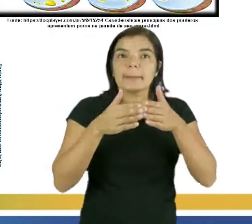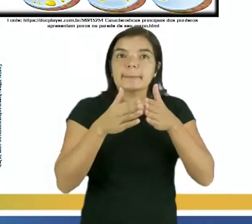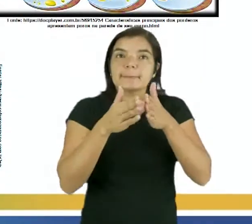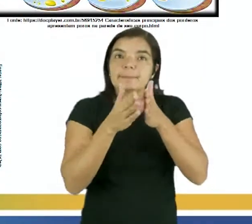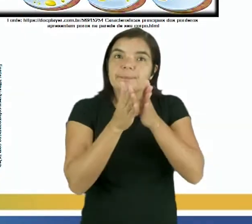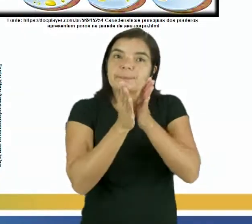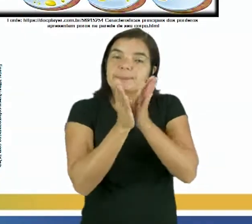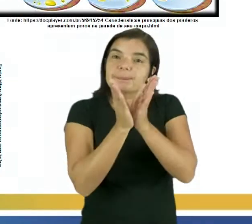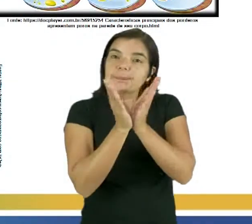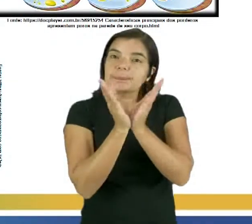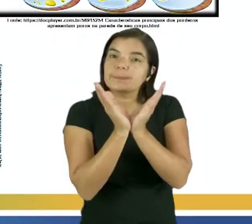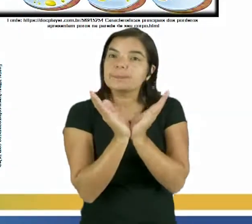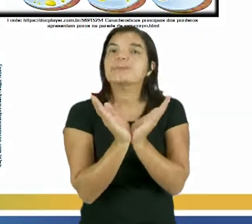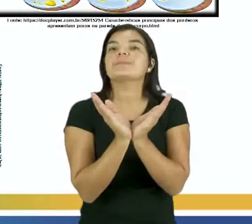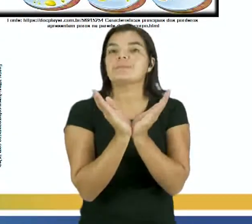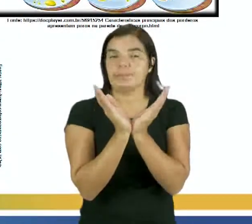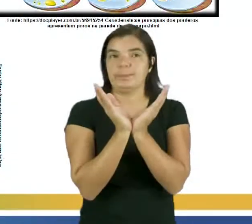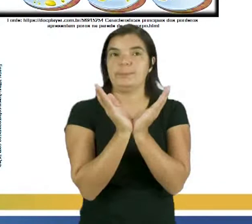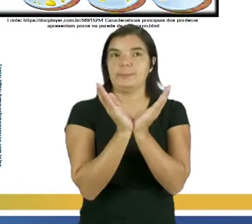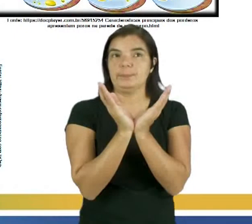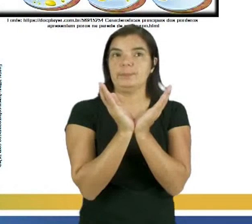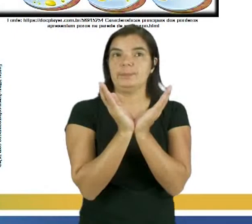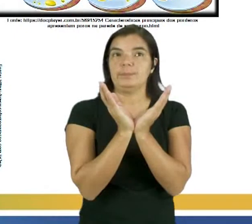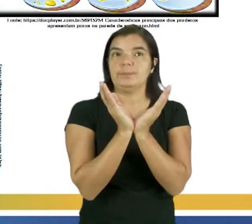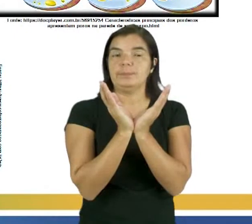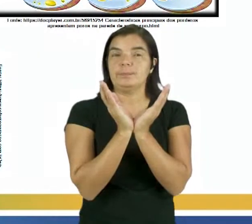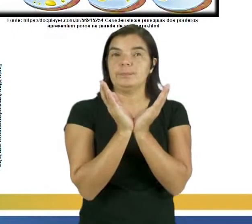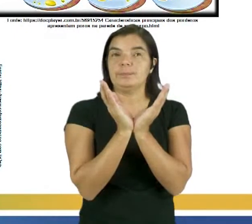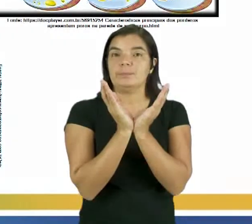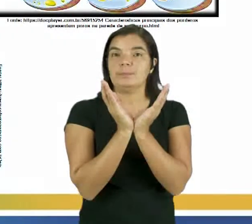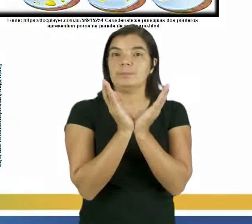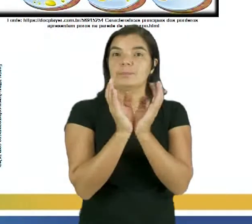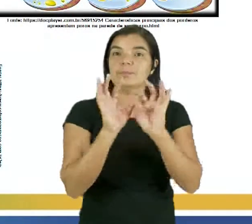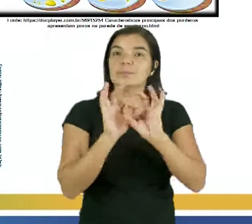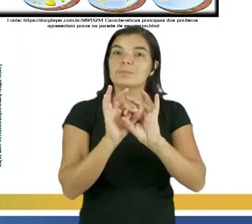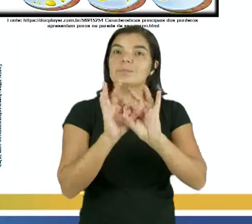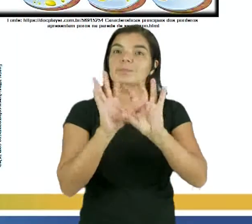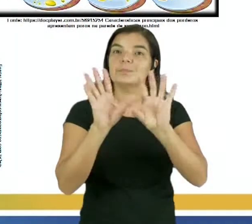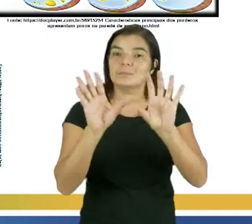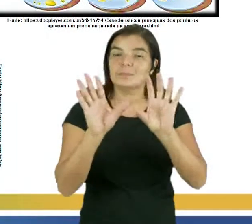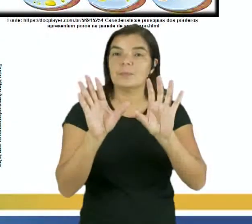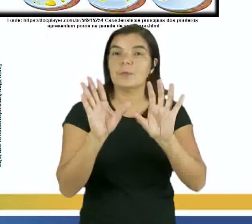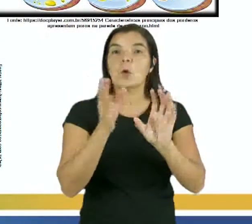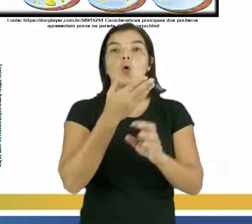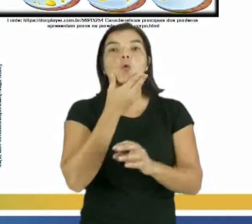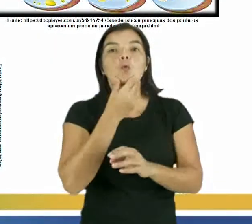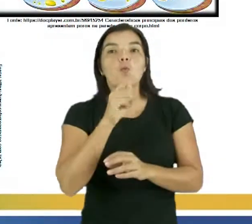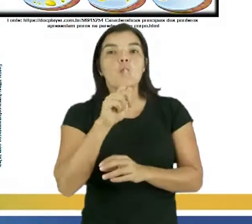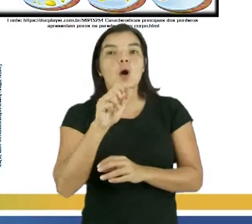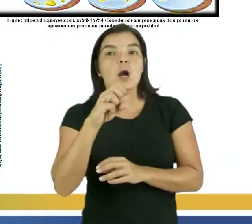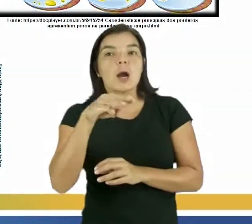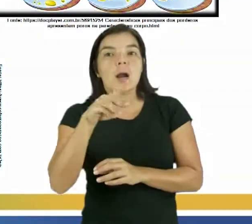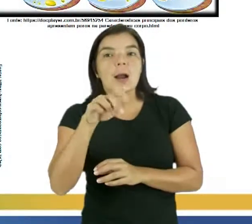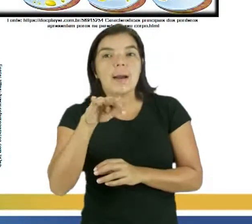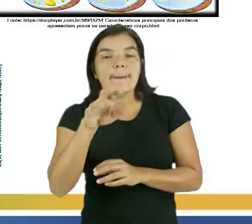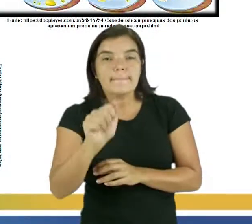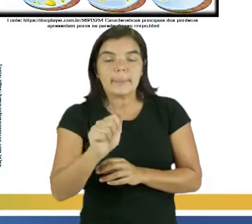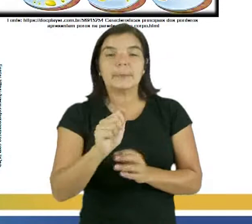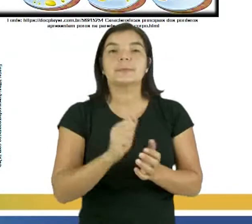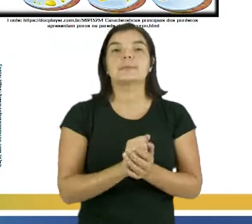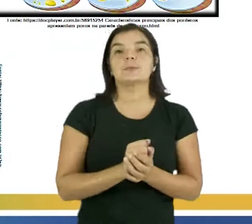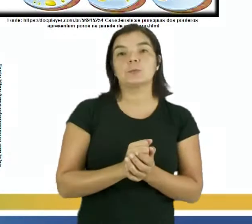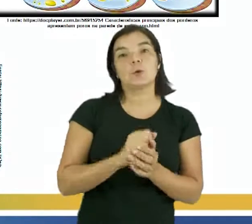ainda mais, que é o ósculo vai se abrir, né, e vai liberar o gameta masculino. Liberou o gameta